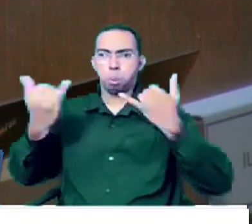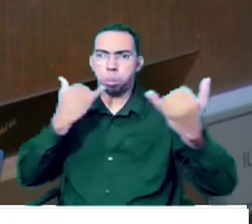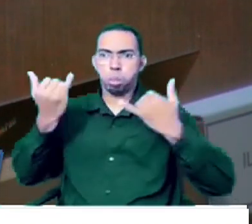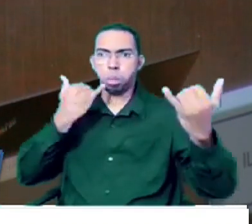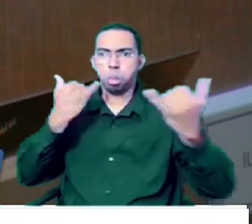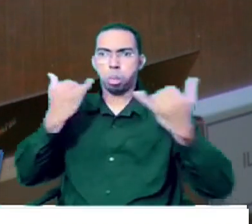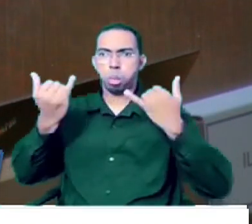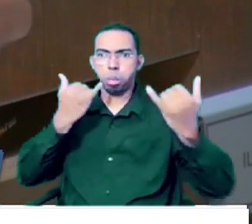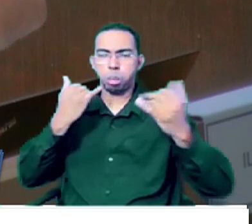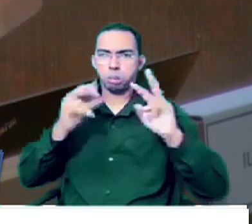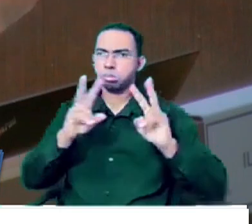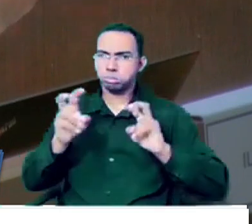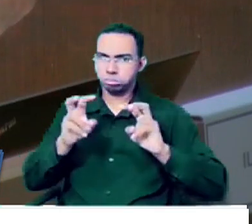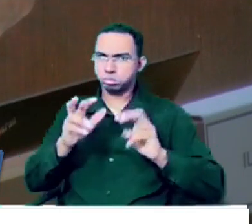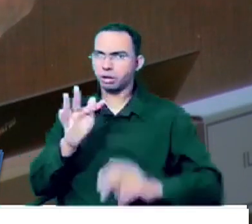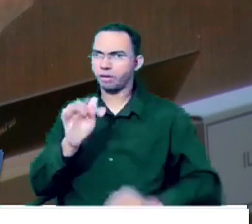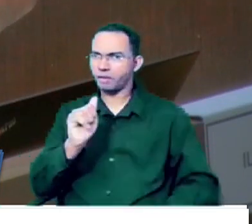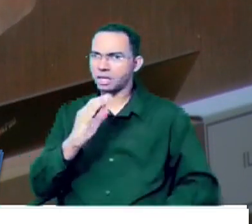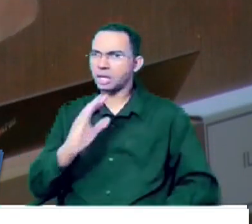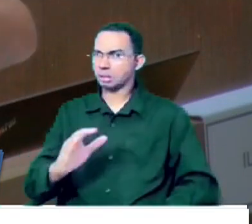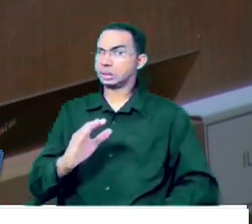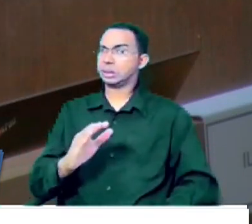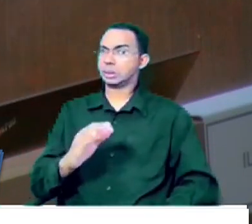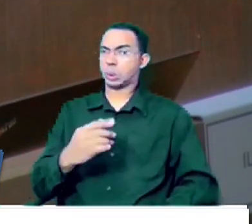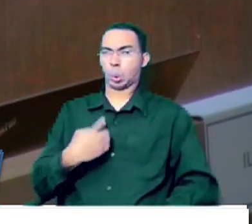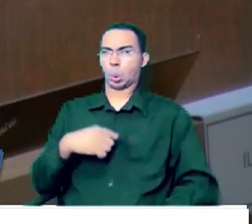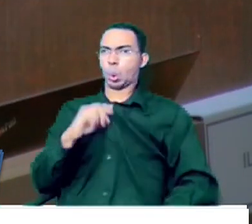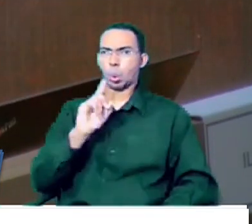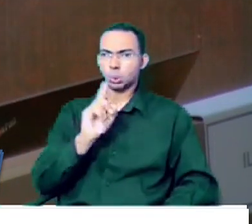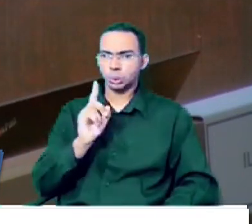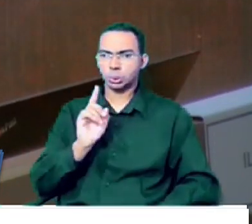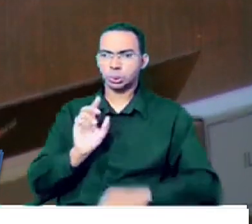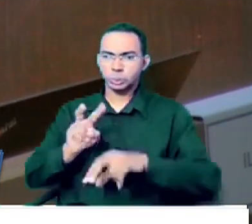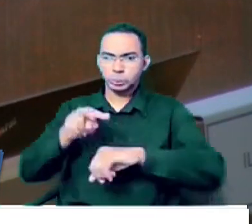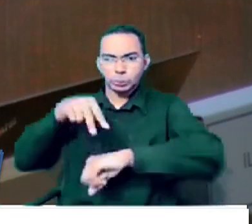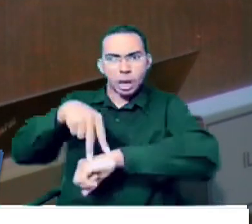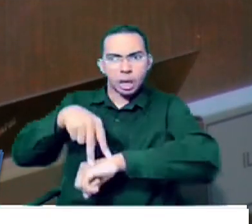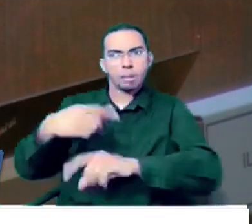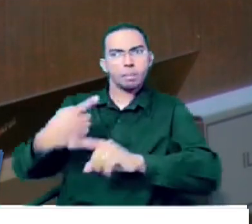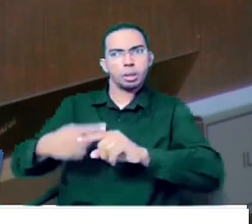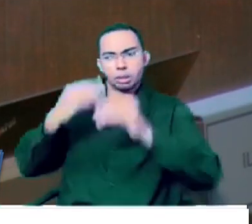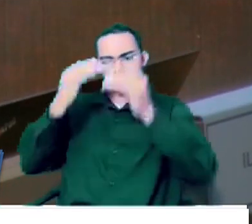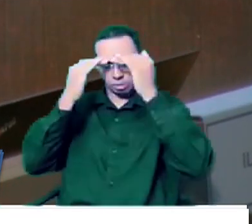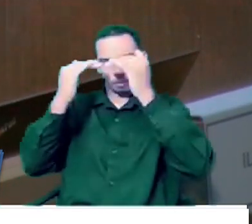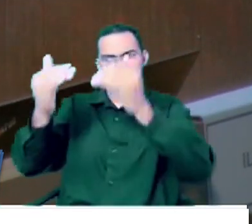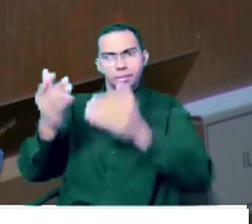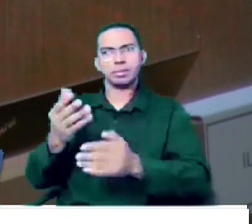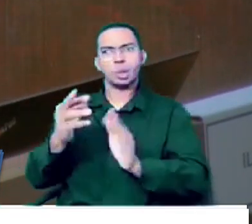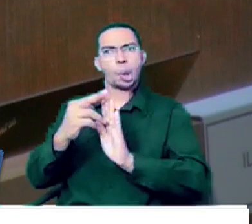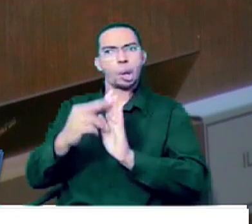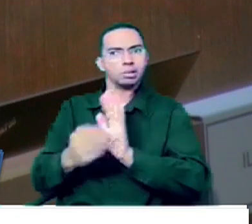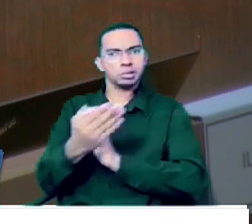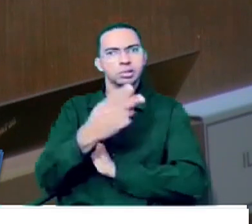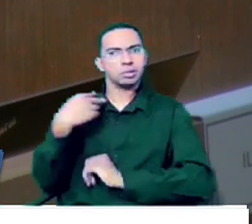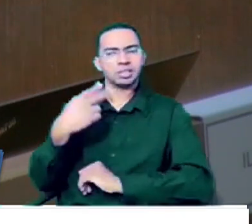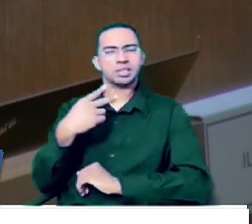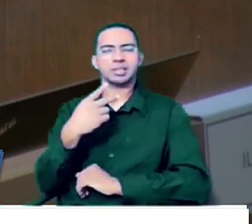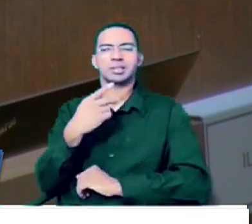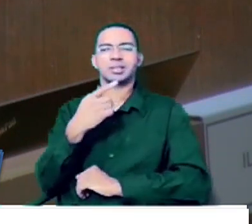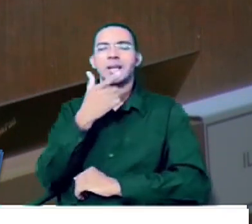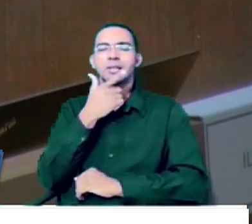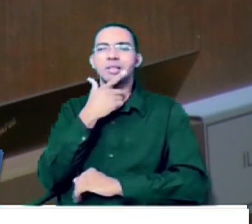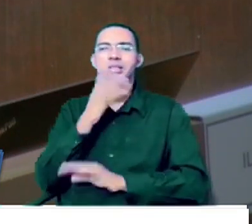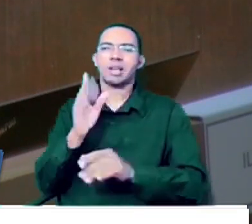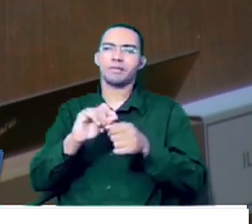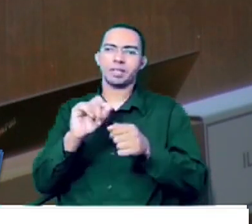do FIAC, que a gente não está tomando atitudes, até por respeito ao requerimento que o vereador Gils Pelizzaro fez. Eu não posso